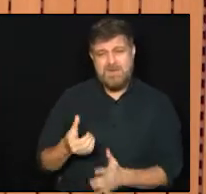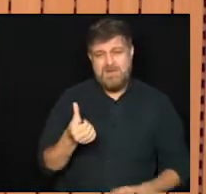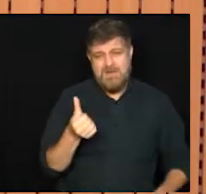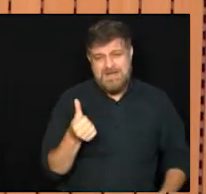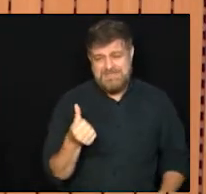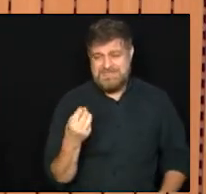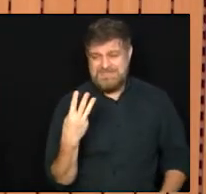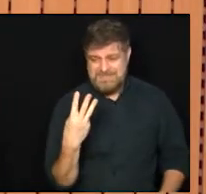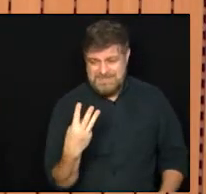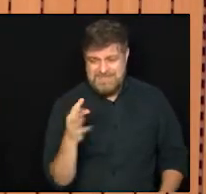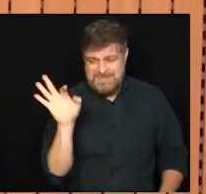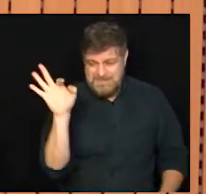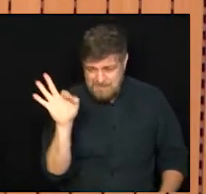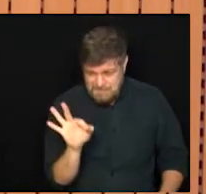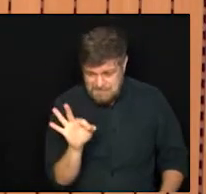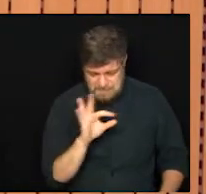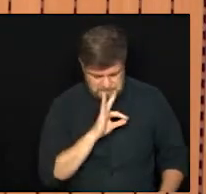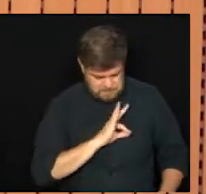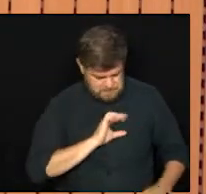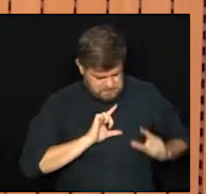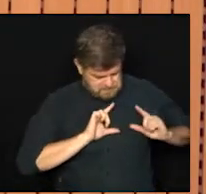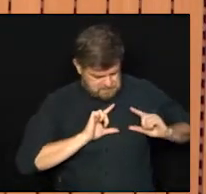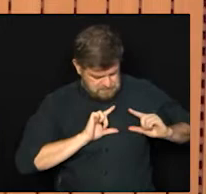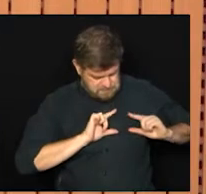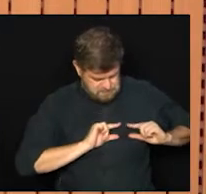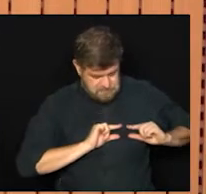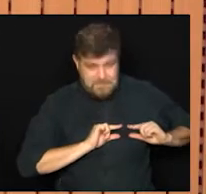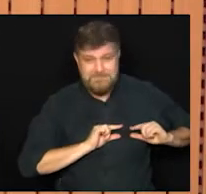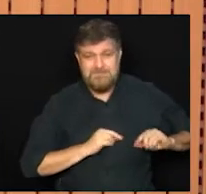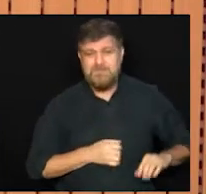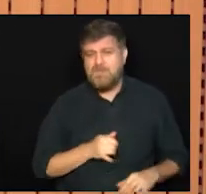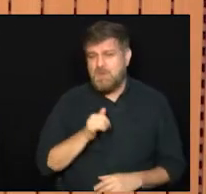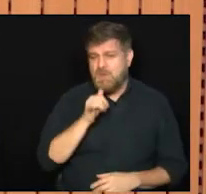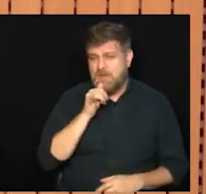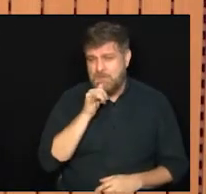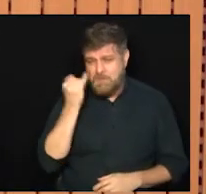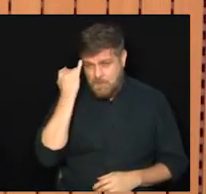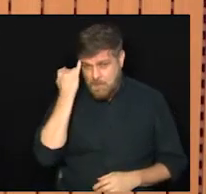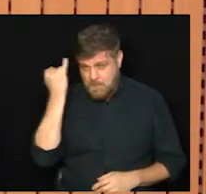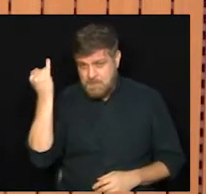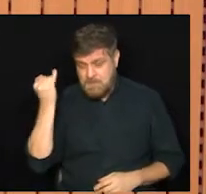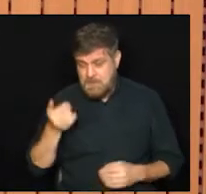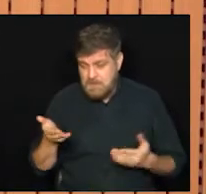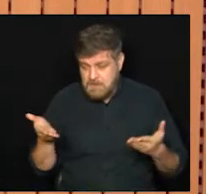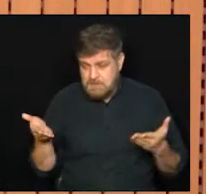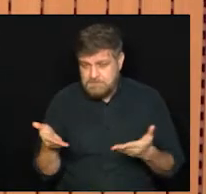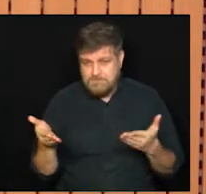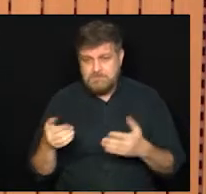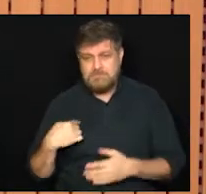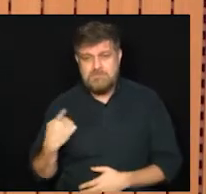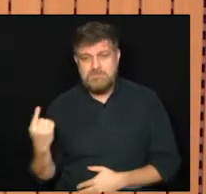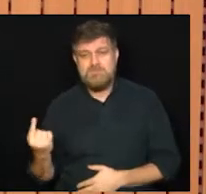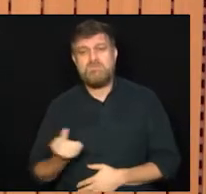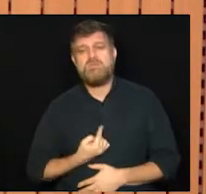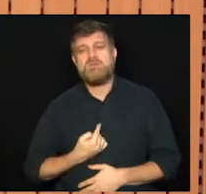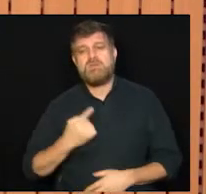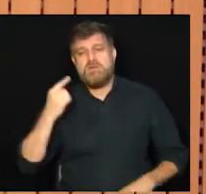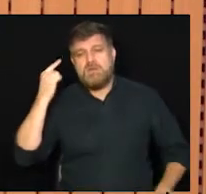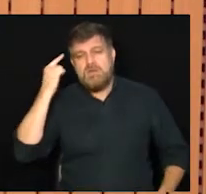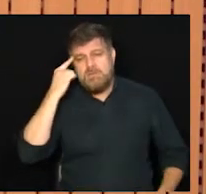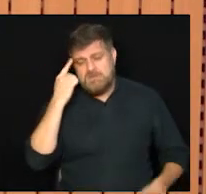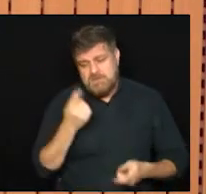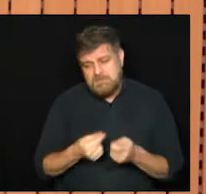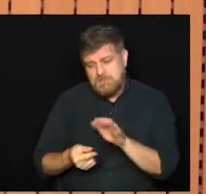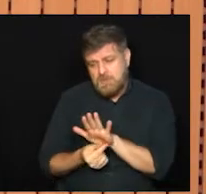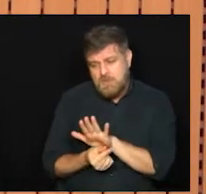caiu 63%. Só para a gente ter uma ideia. Hoje, se a gente pensar na economia de Campinas, vocês